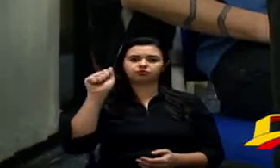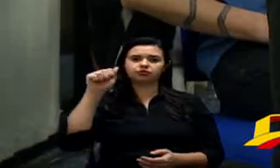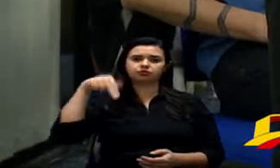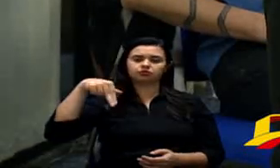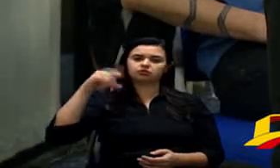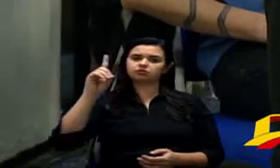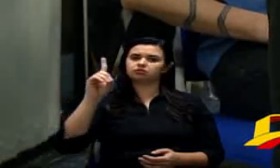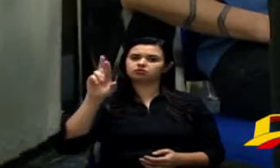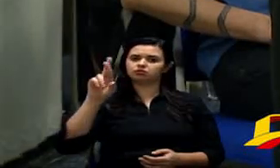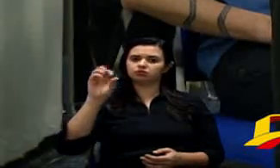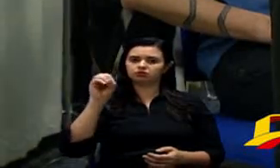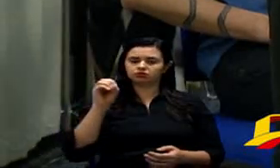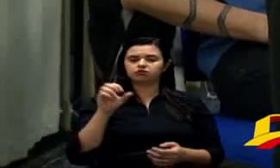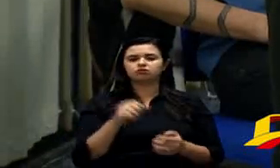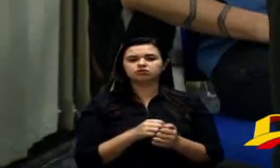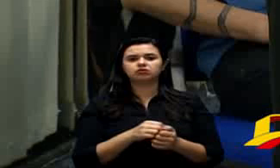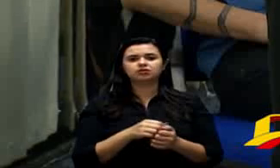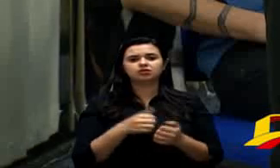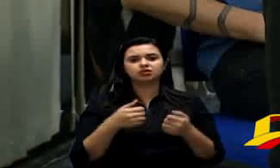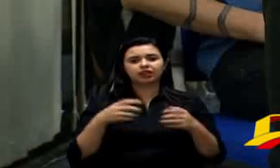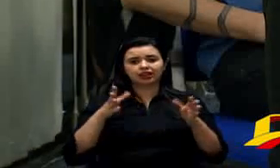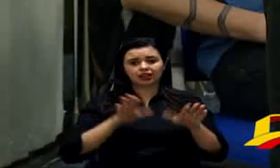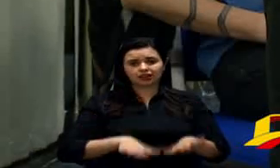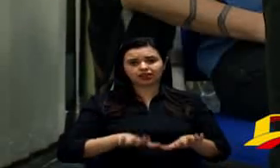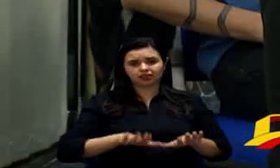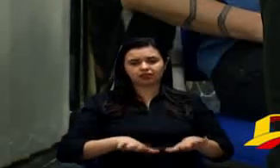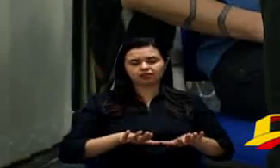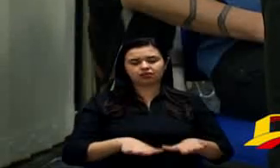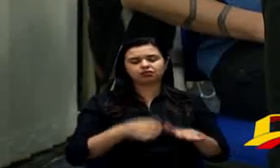bem alocado aqui, se fosse o caso, mas teria